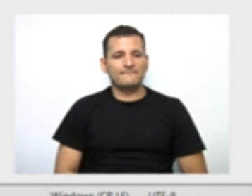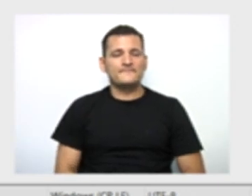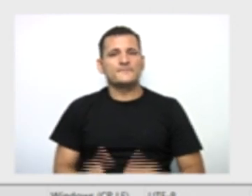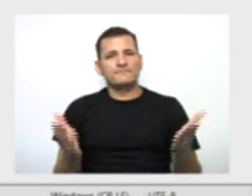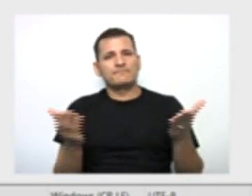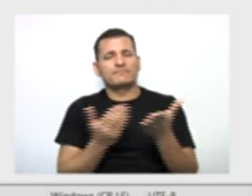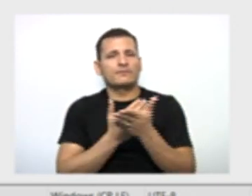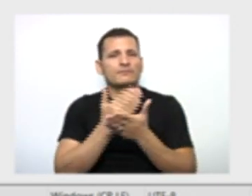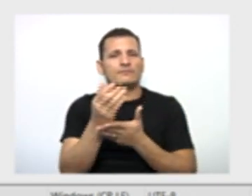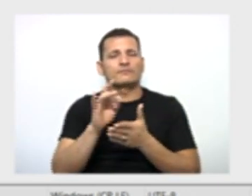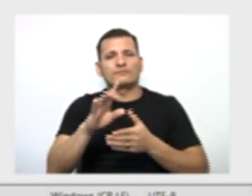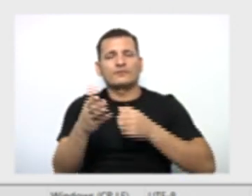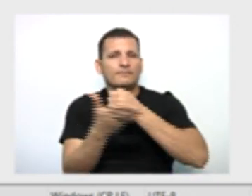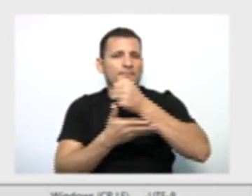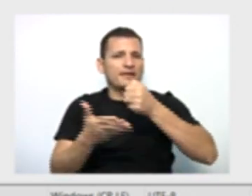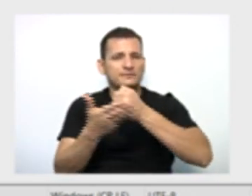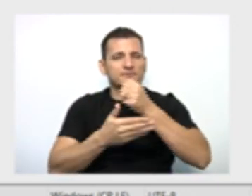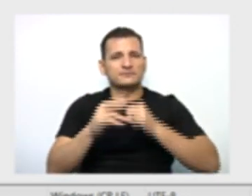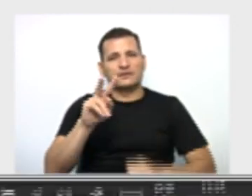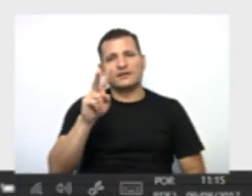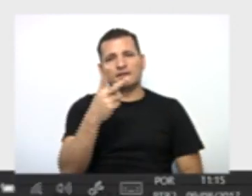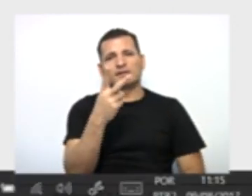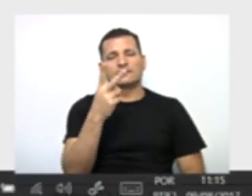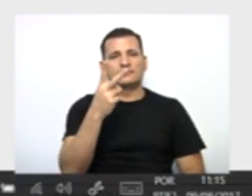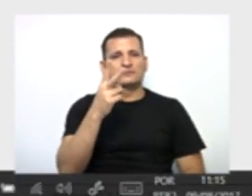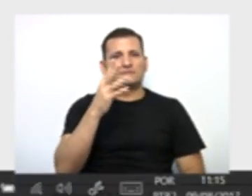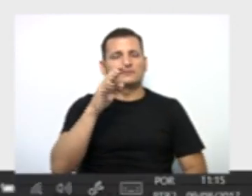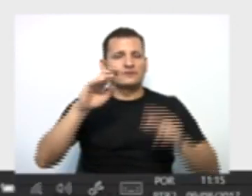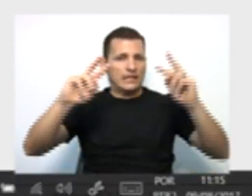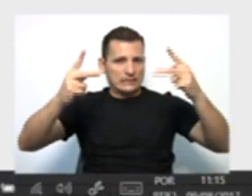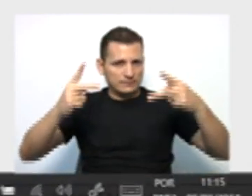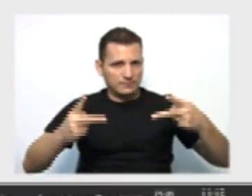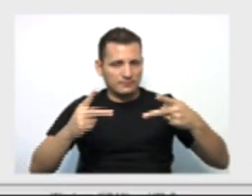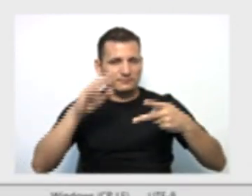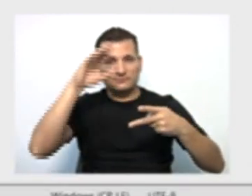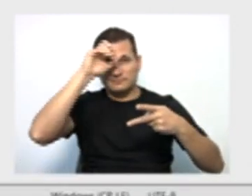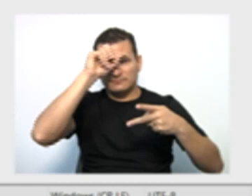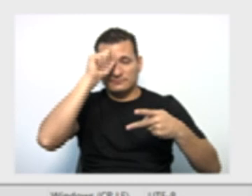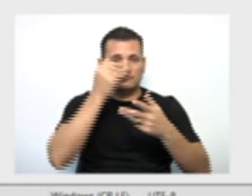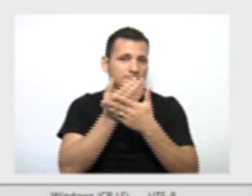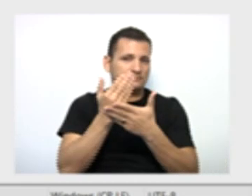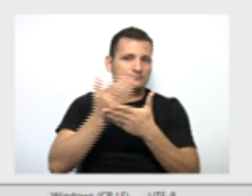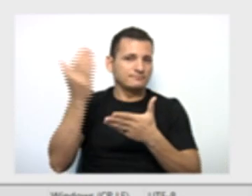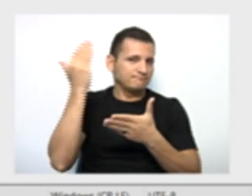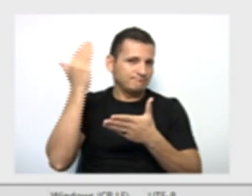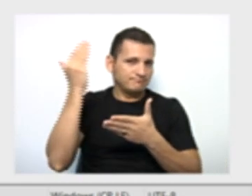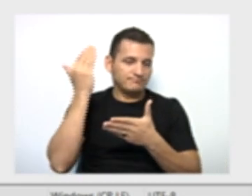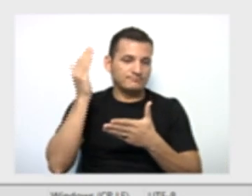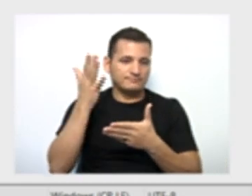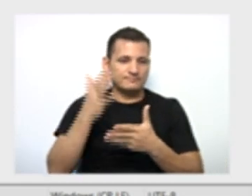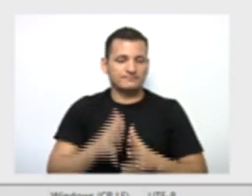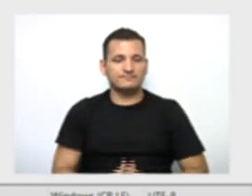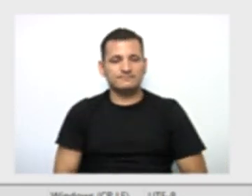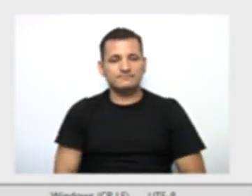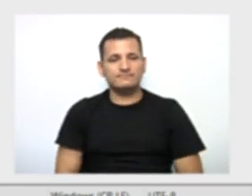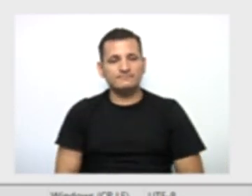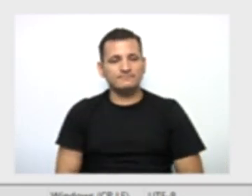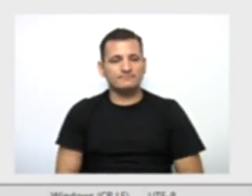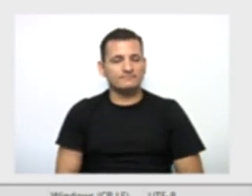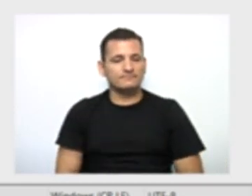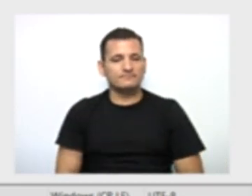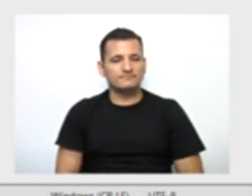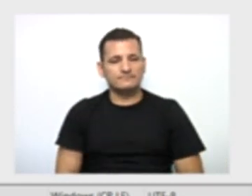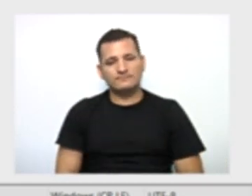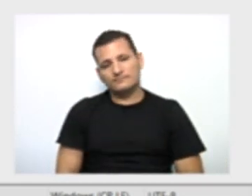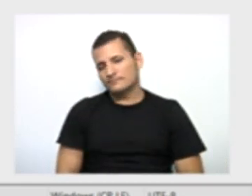a nossa estrutura básica de HTML que nós aprendemos na aula passada, certo? Deixa eu ver se dá para aumentar mais